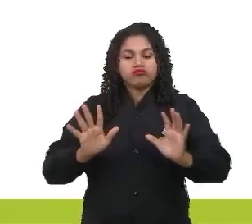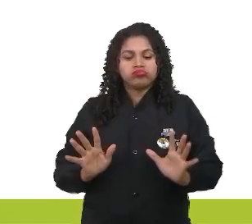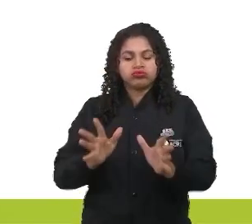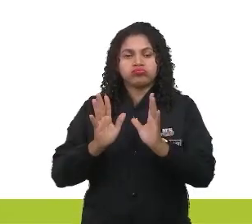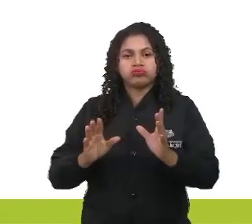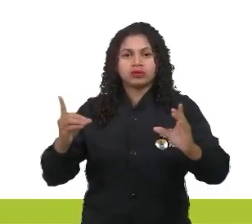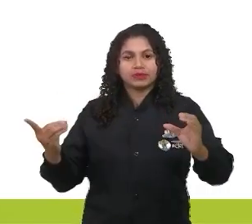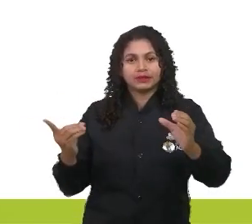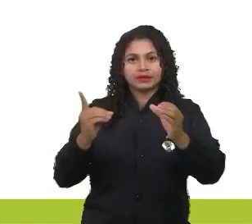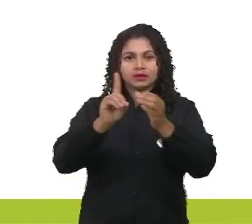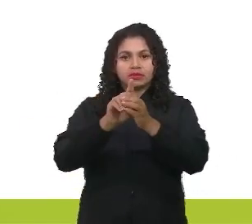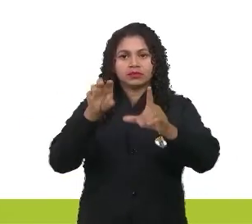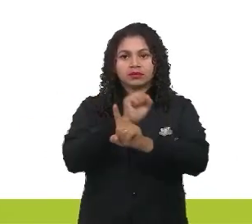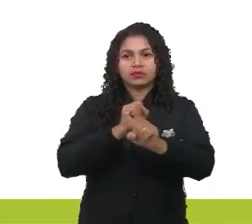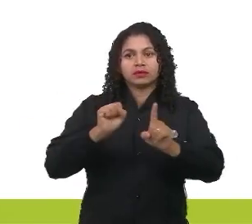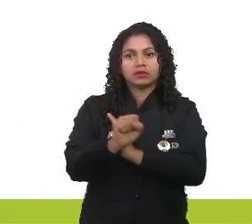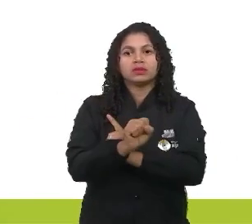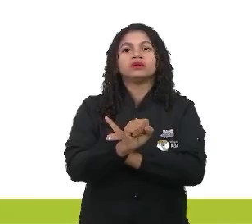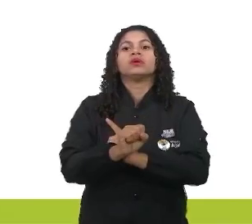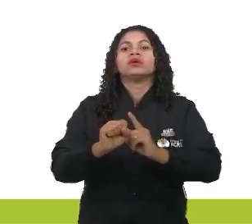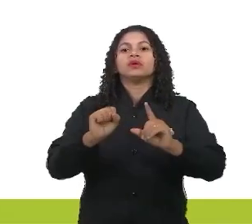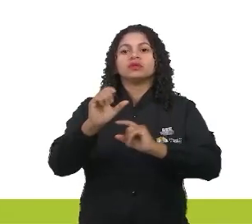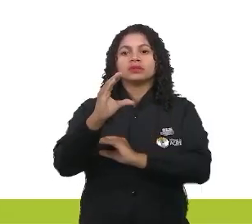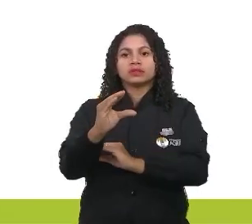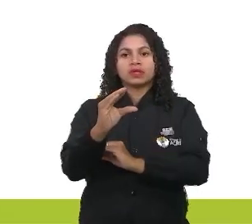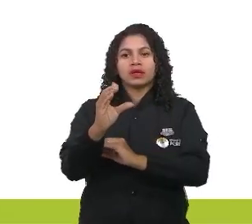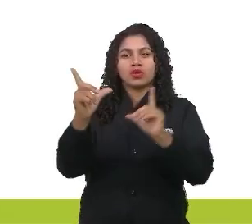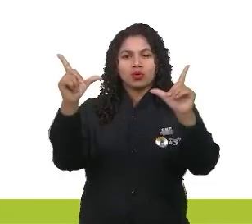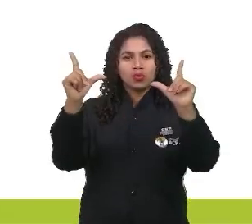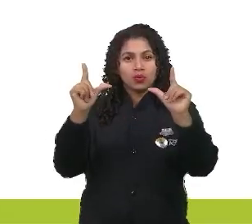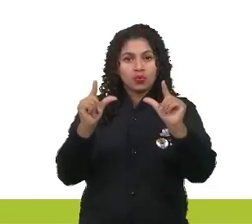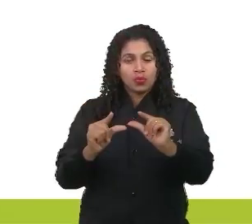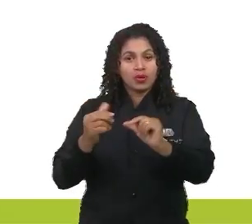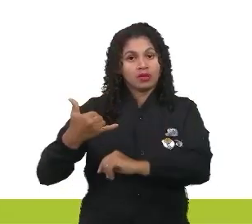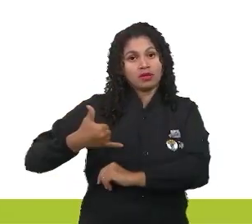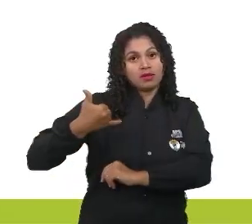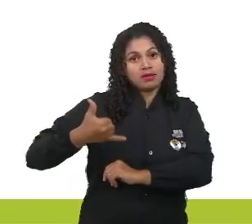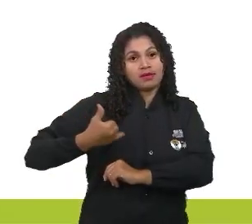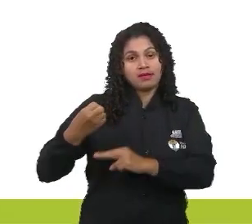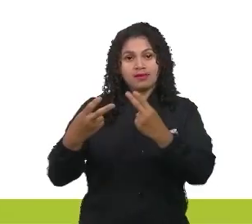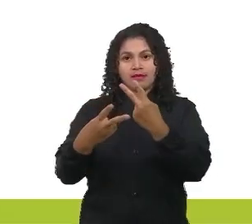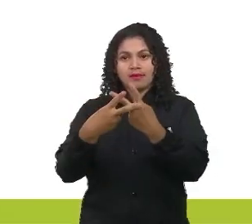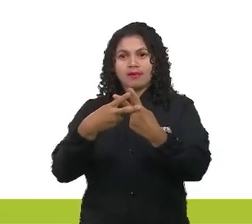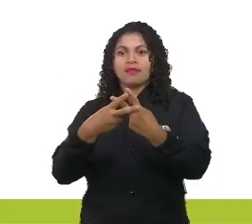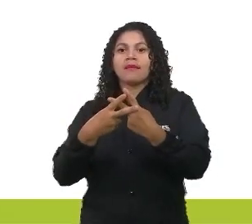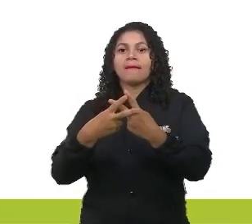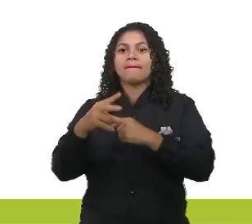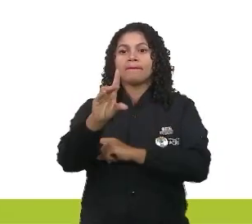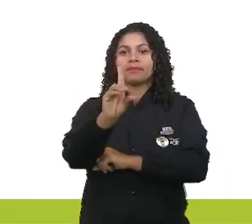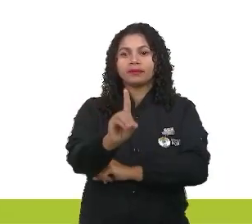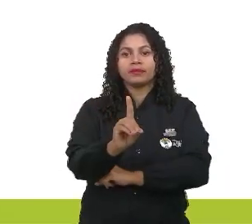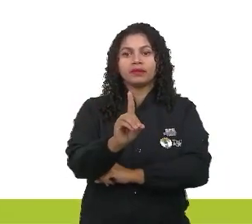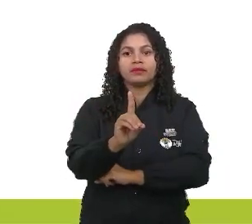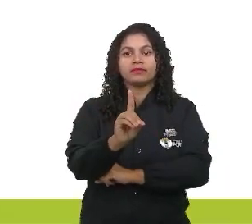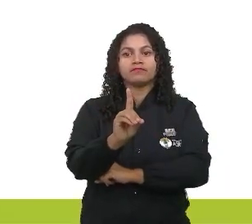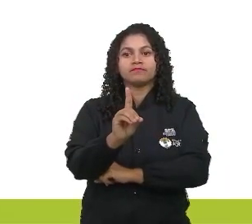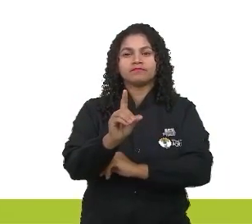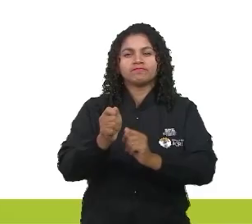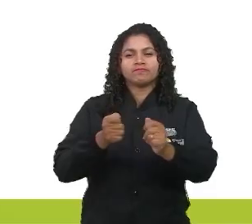C, redução da maioridade penal, D, contenção da corrupção política e letra